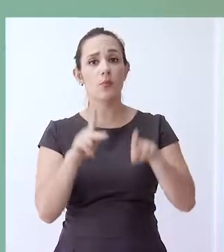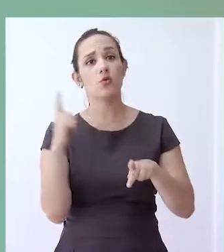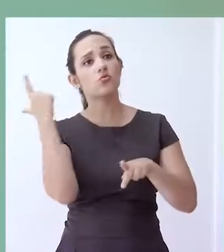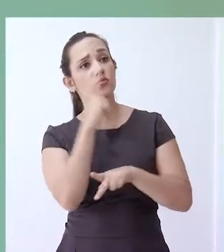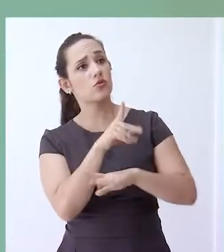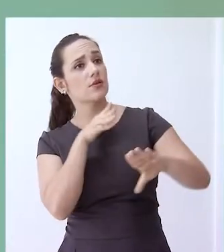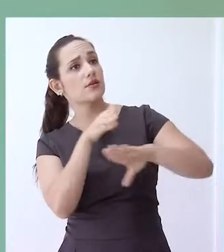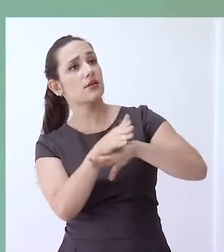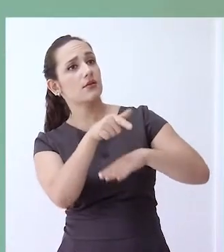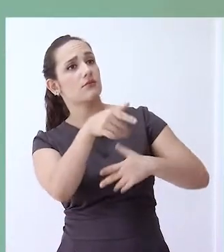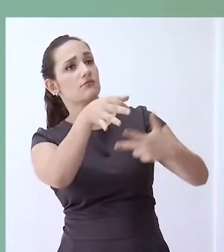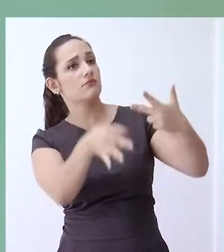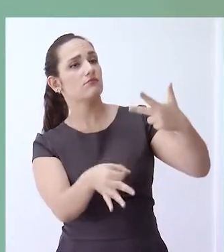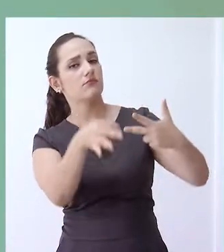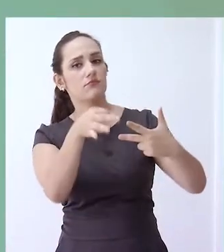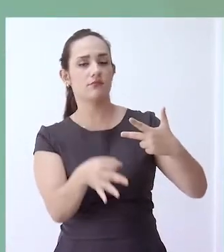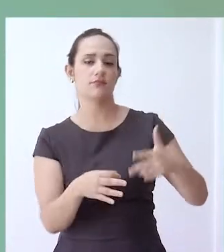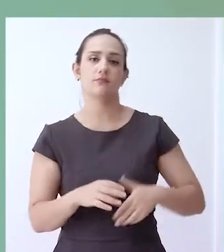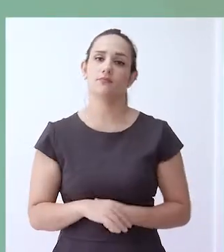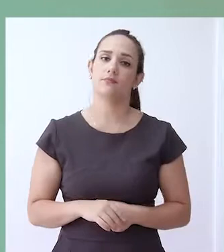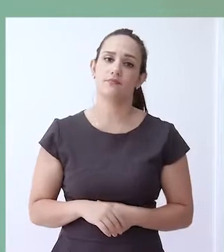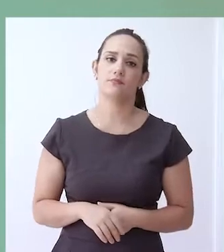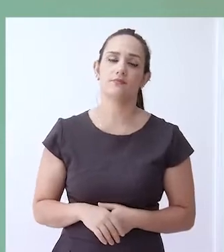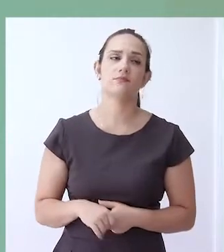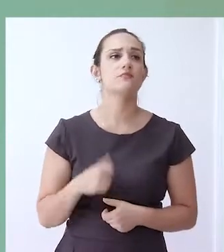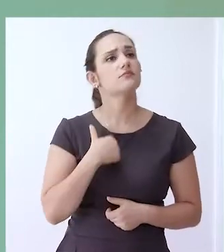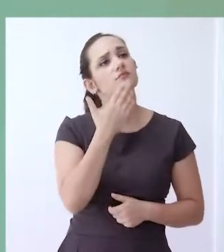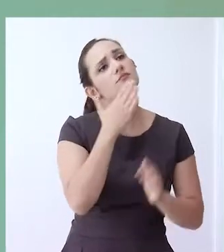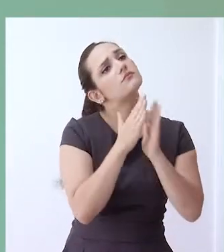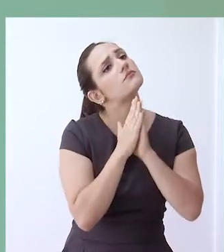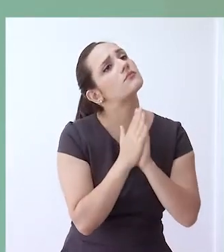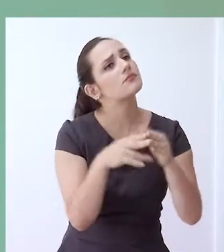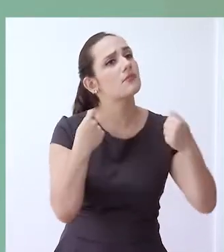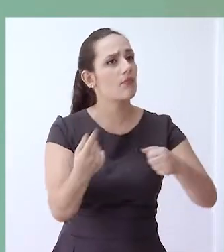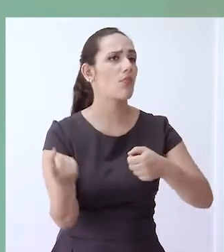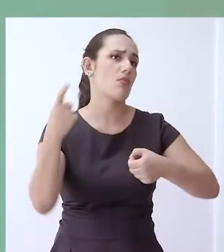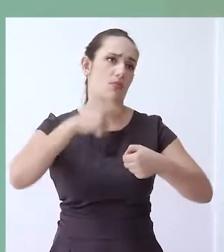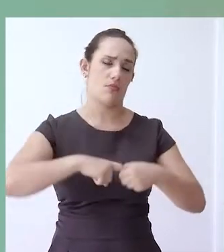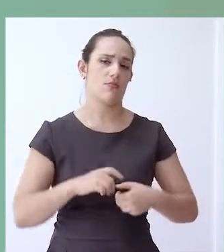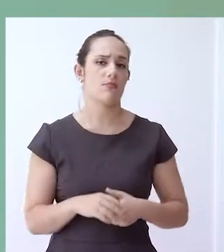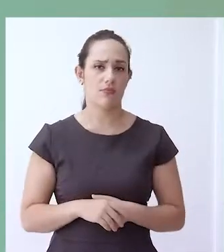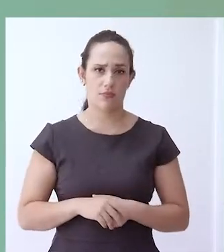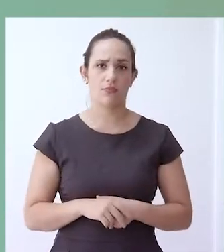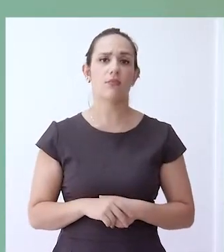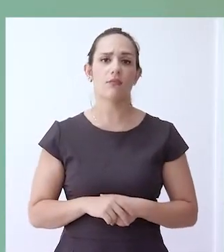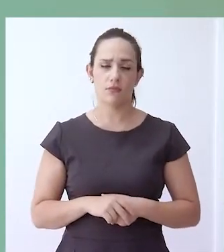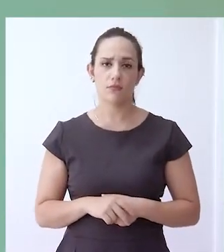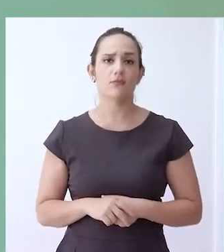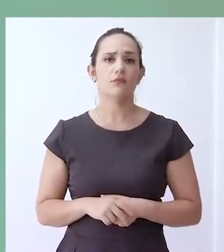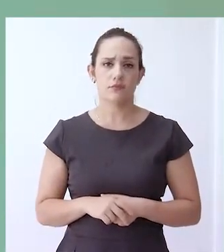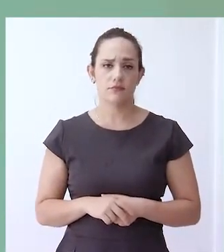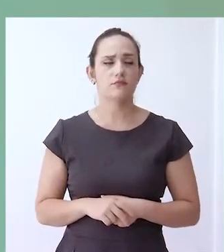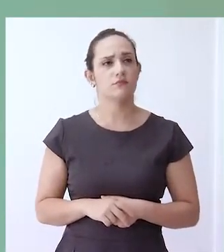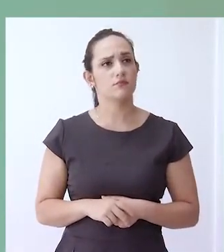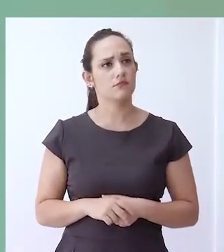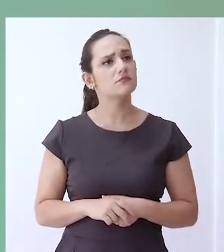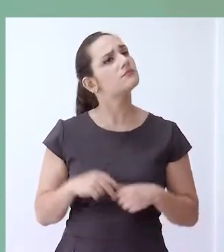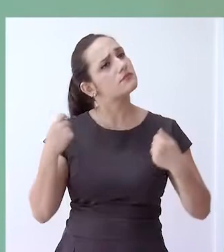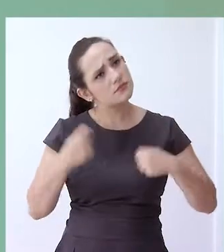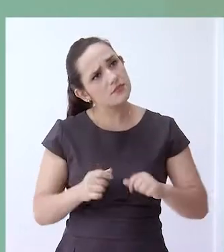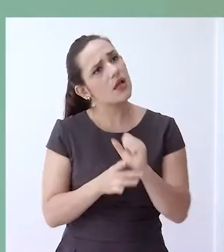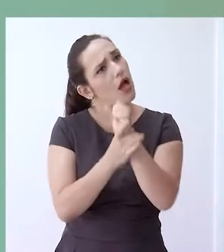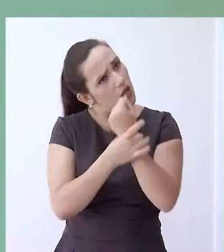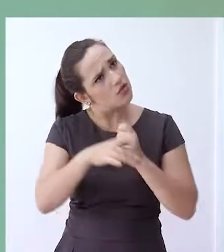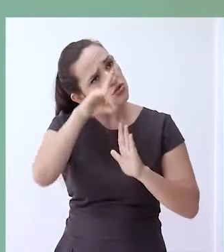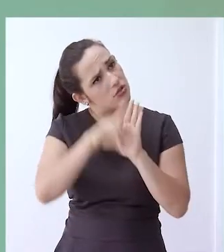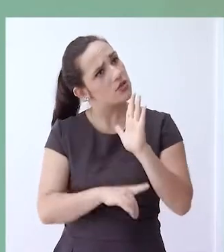tribunal, nós conseguimos obter esse retorno para que a gente pudesse, e